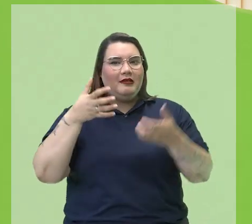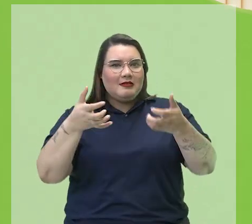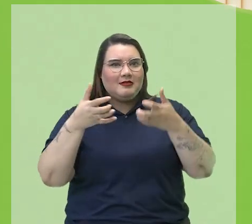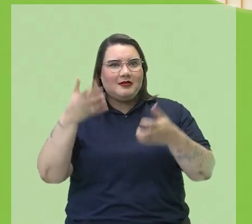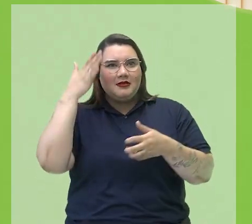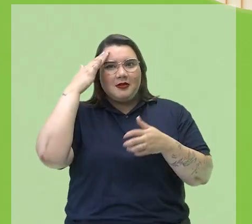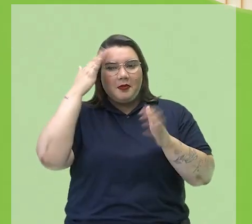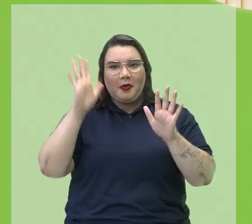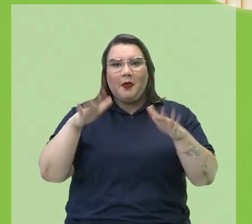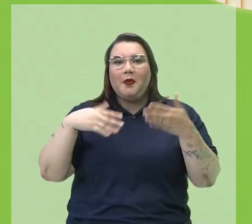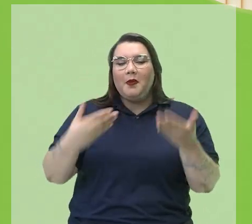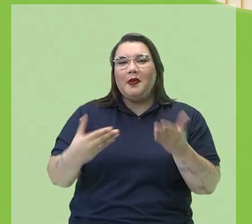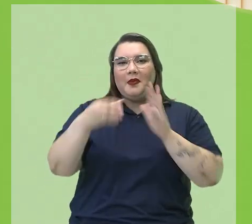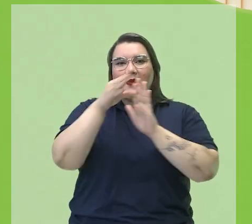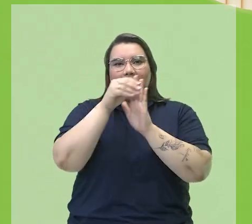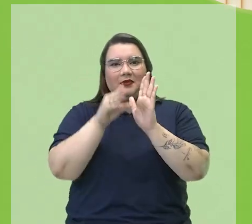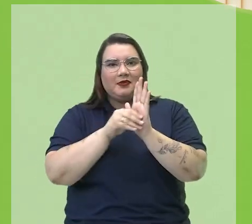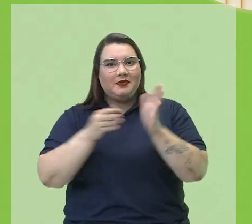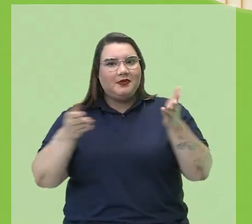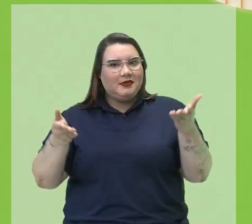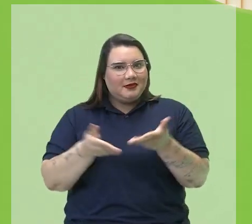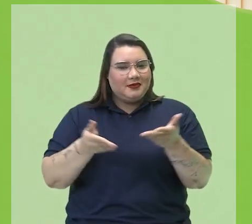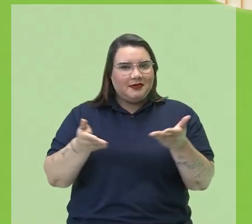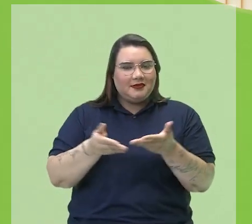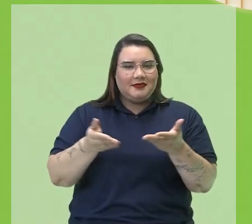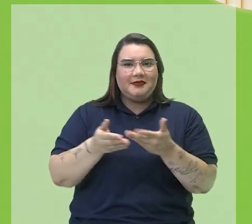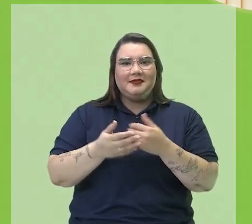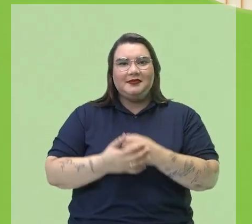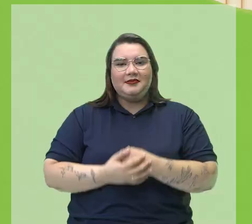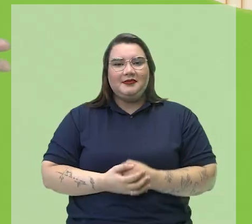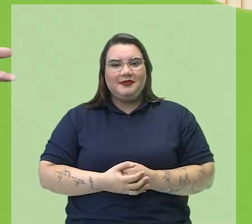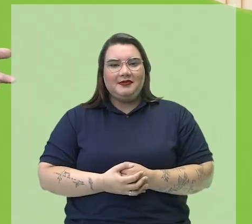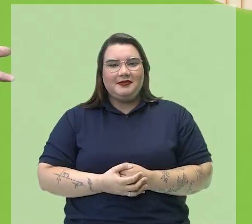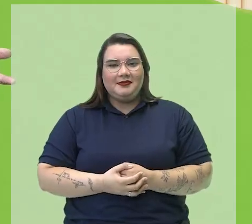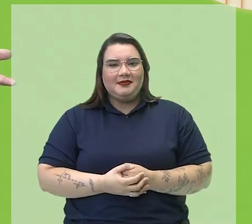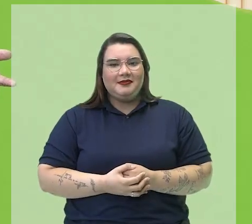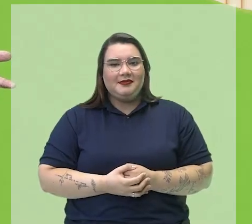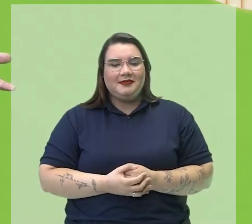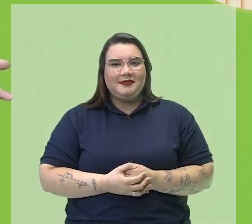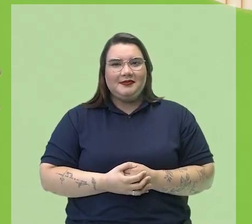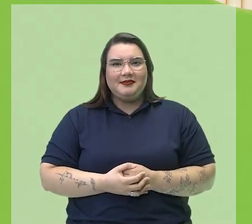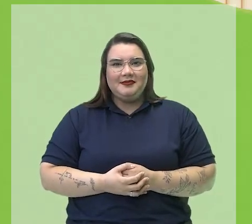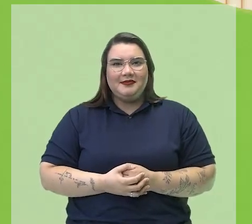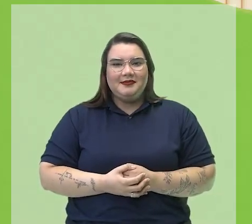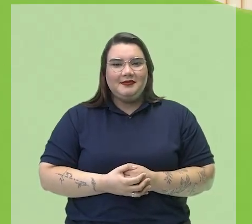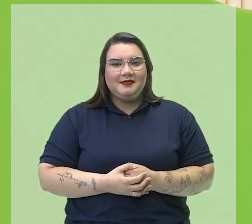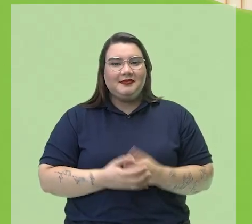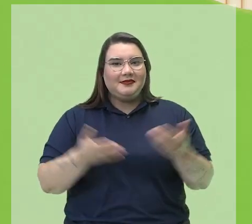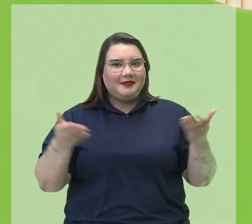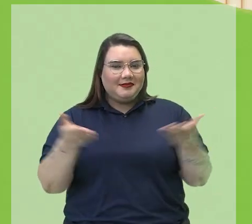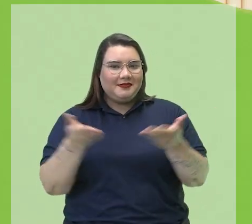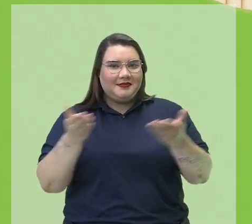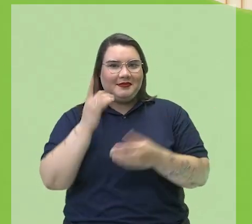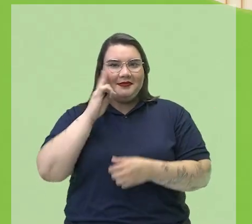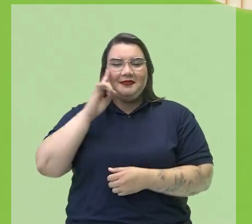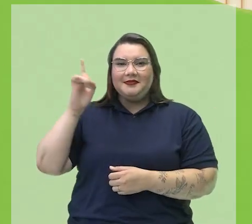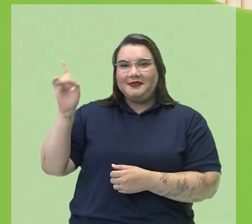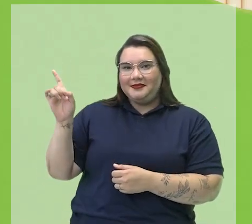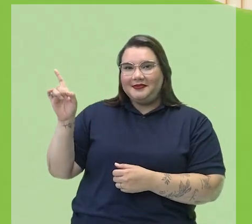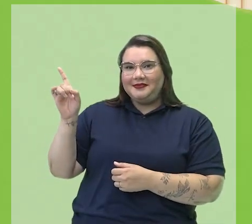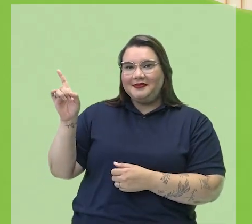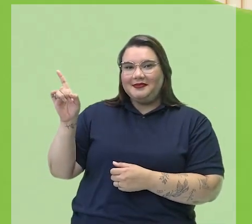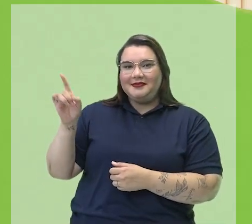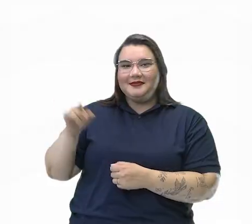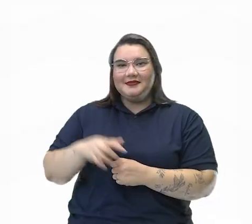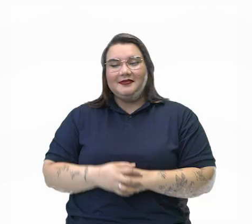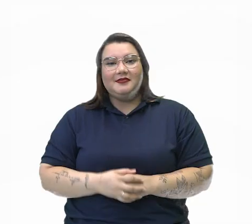vocês estejam curiosos para saber qual é o nosso objeto de conhecimento desta aula. Vamos